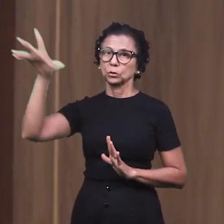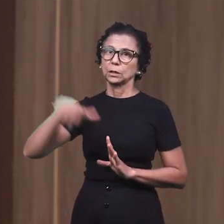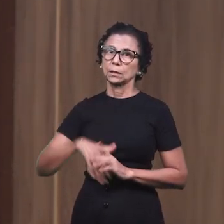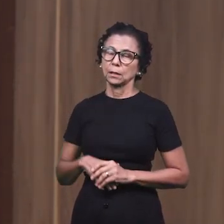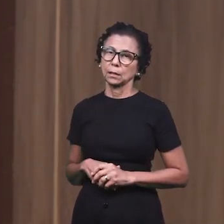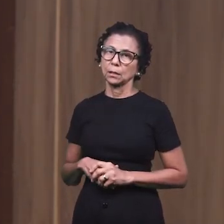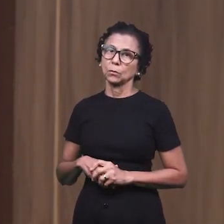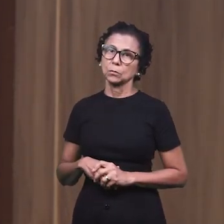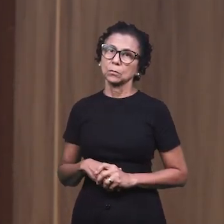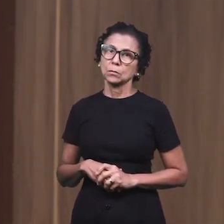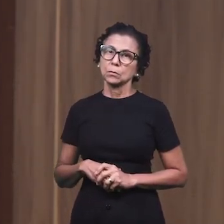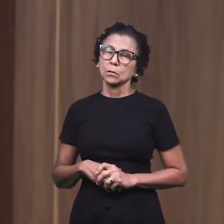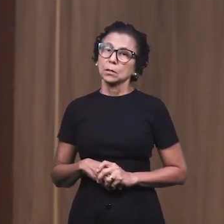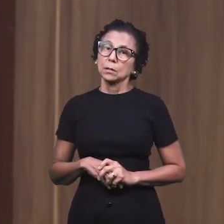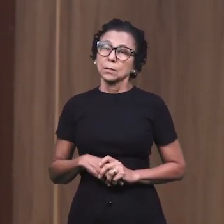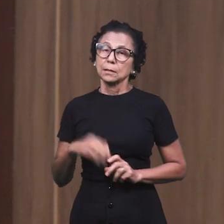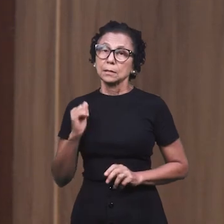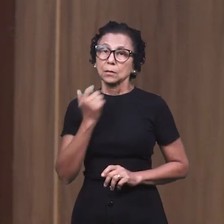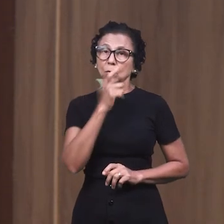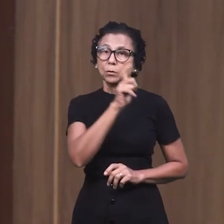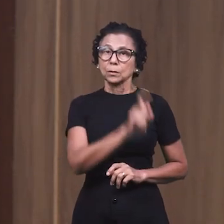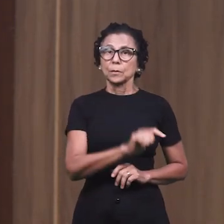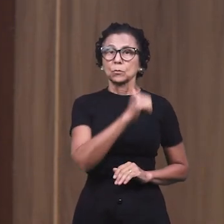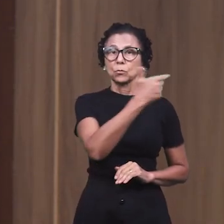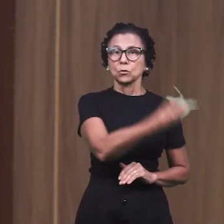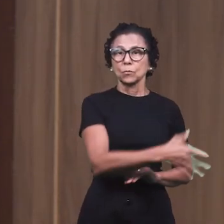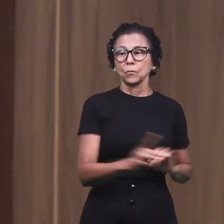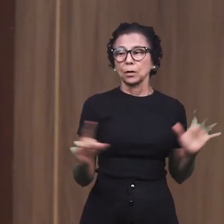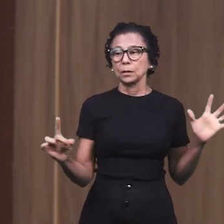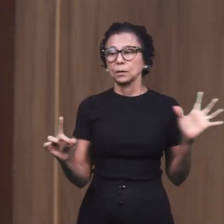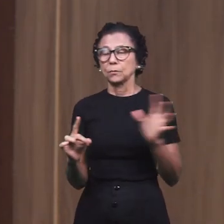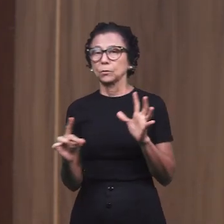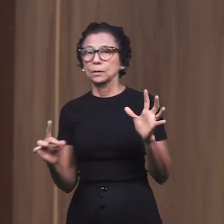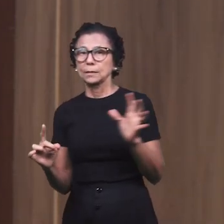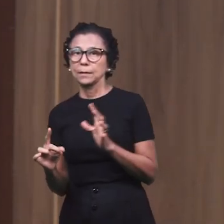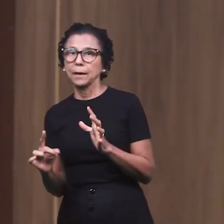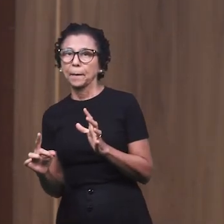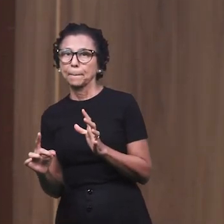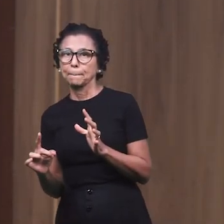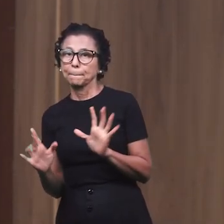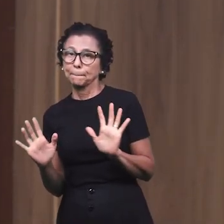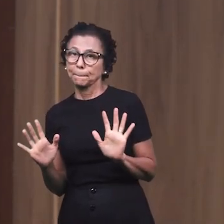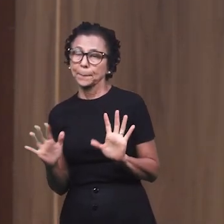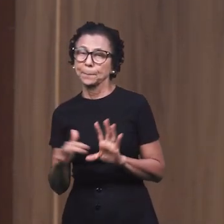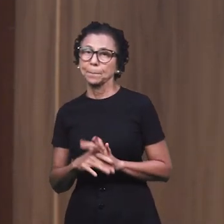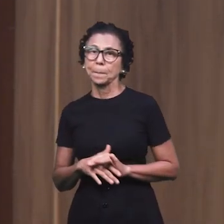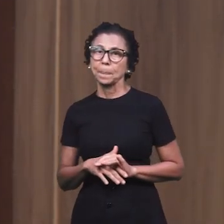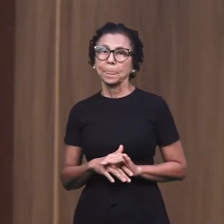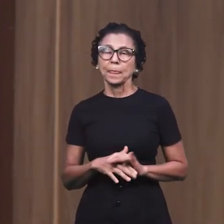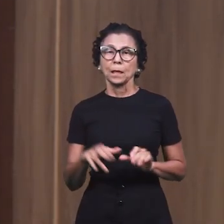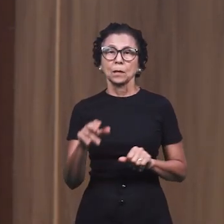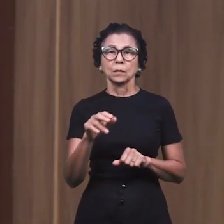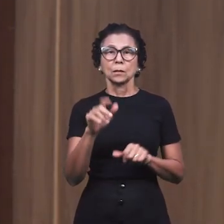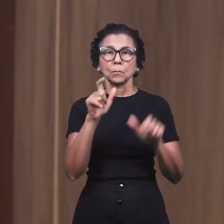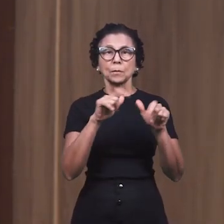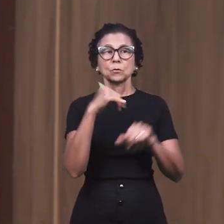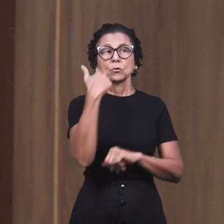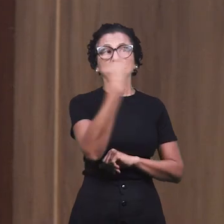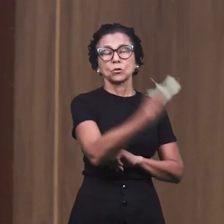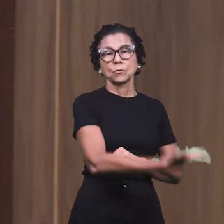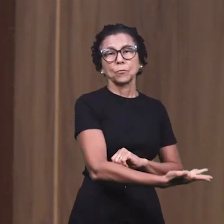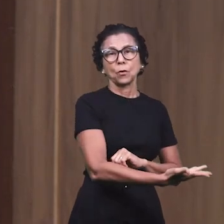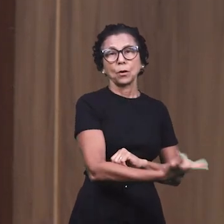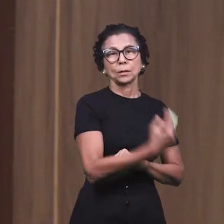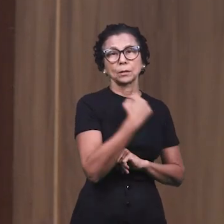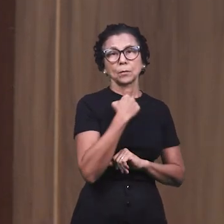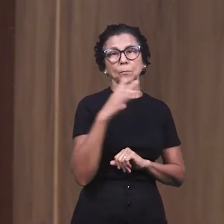para influenciar qualquer um outro povo que quisesse viver no meio do povo de Israel. Então, gente de fora não influencia aqueles